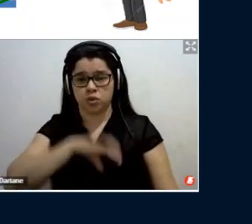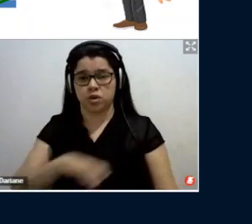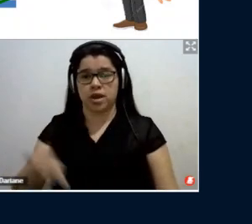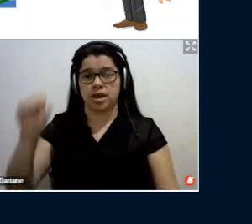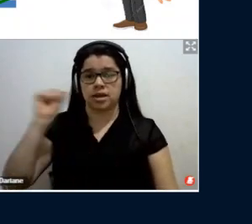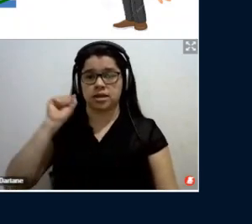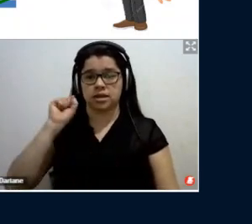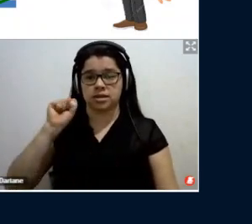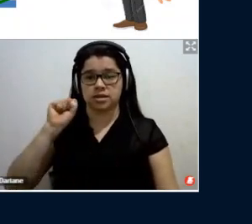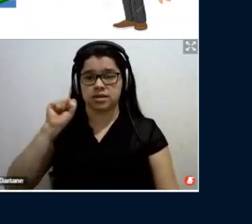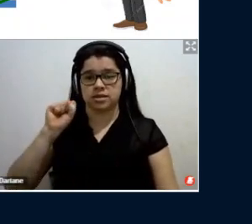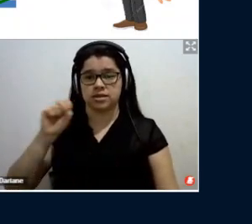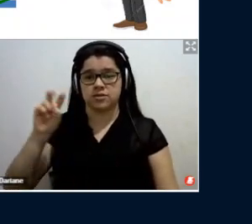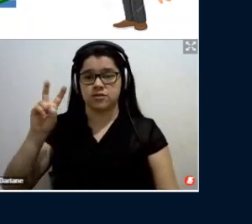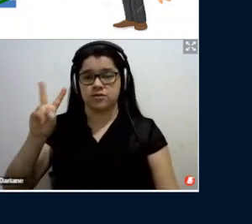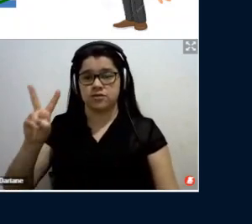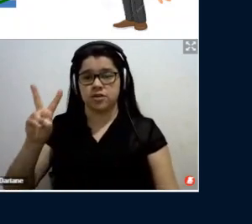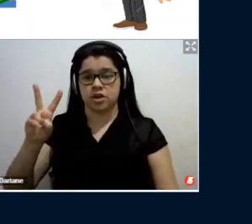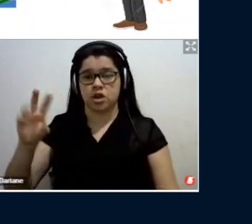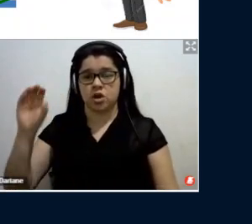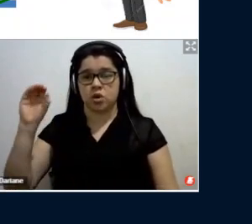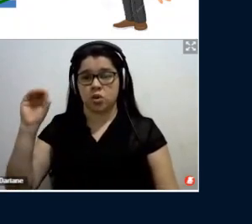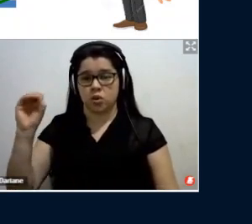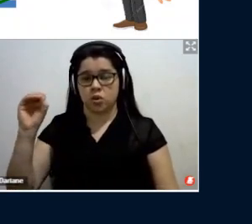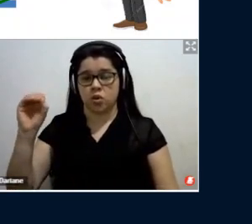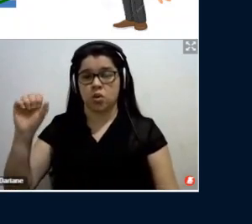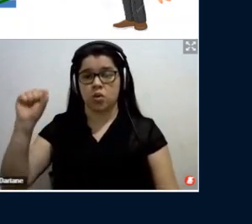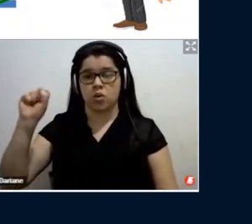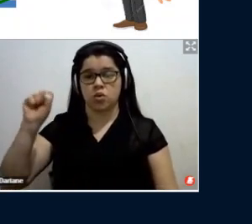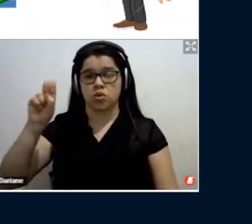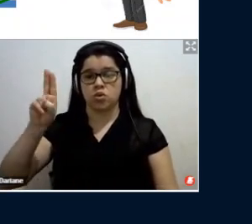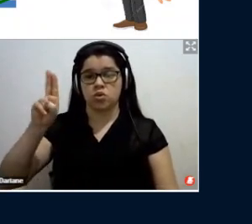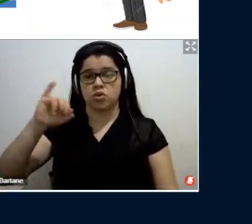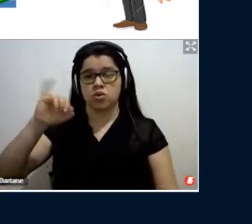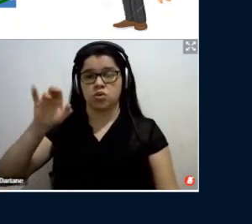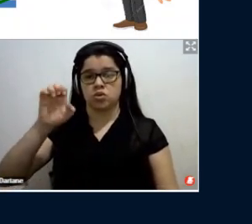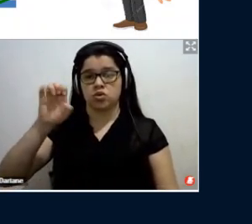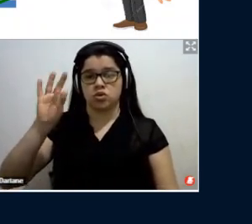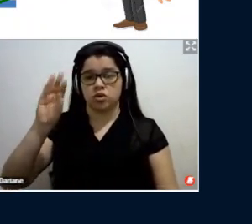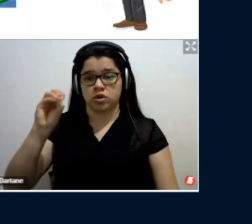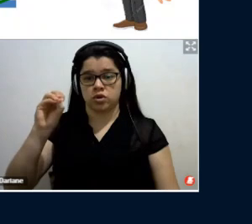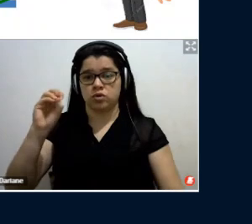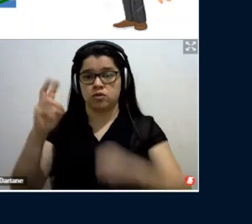SVO, sujeito, verbo, objeto.